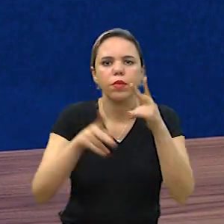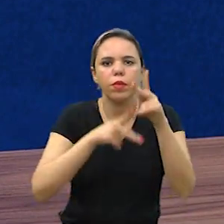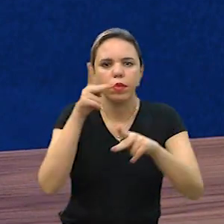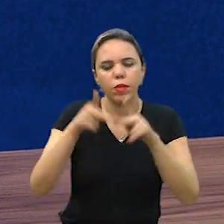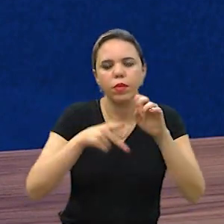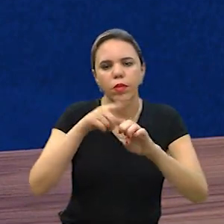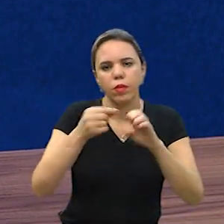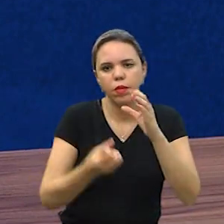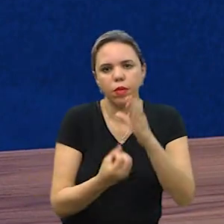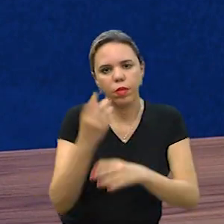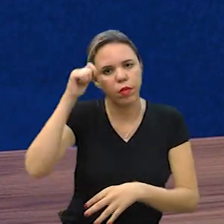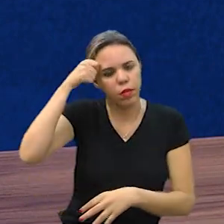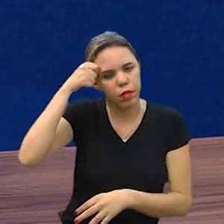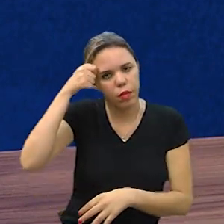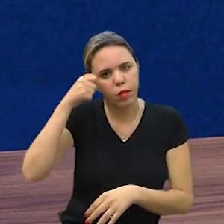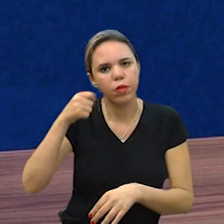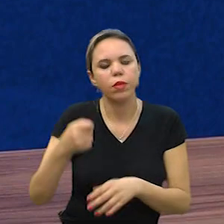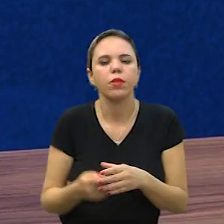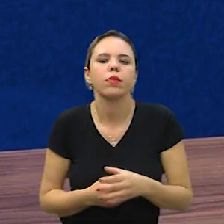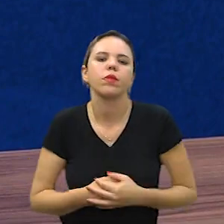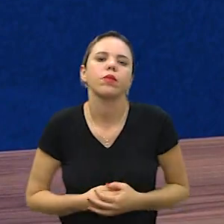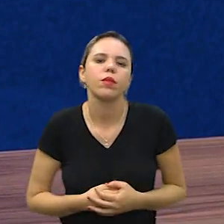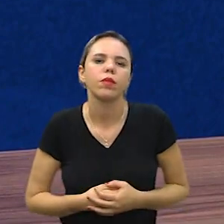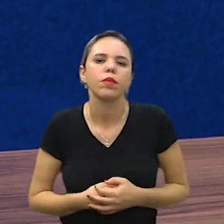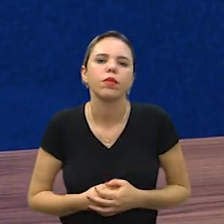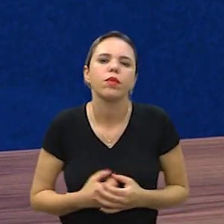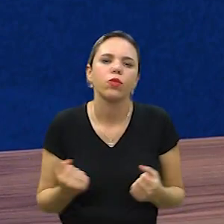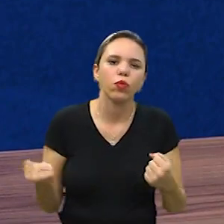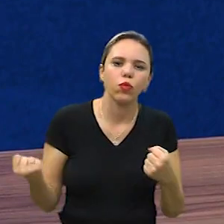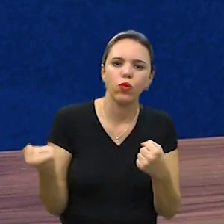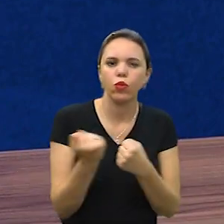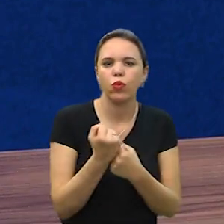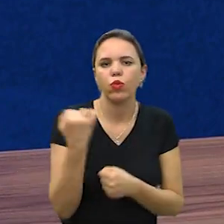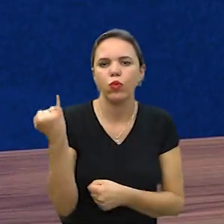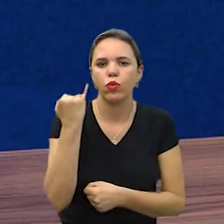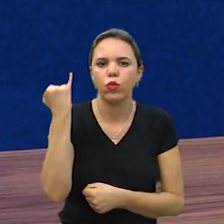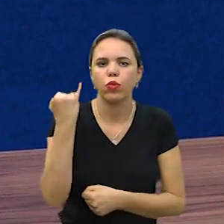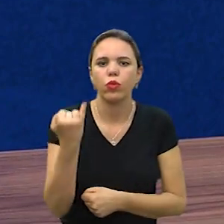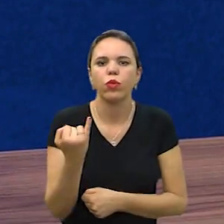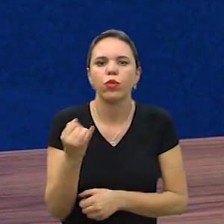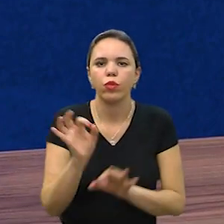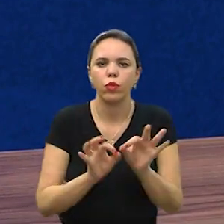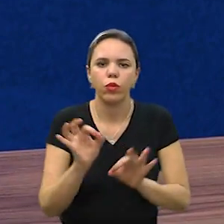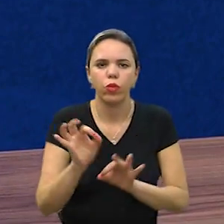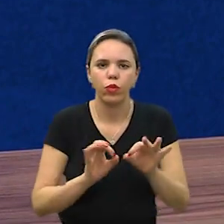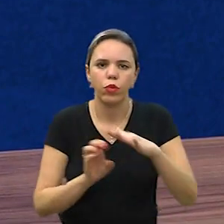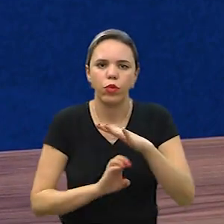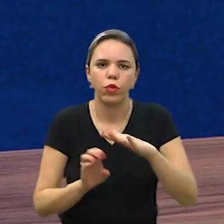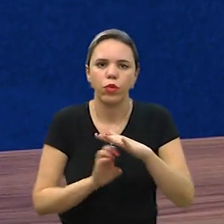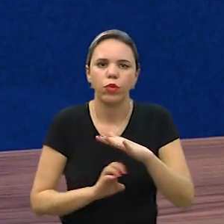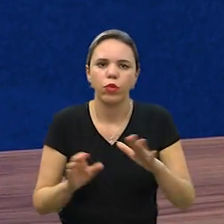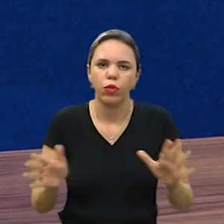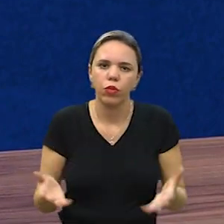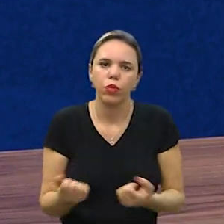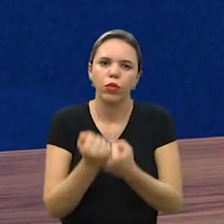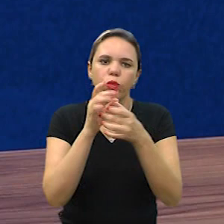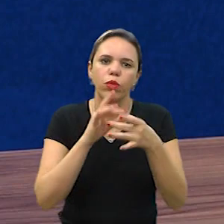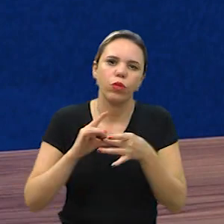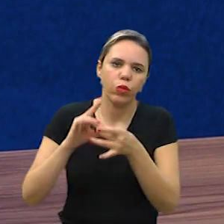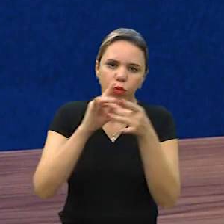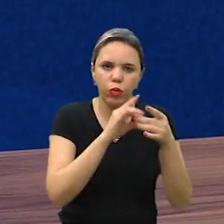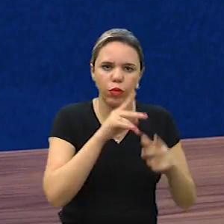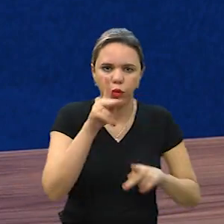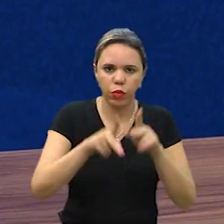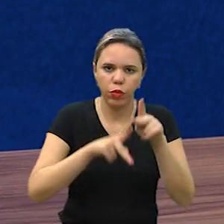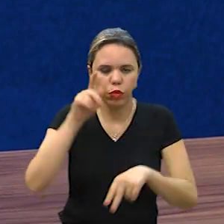ao afroempreendedorismo, que se constitui como ferramenta substantiva para a organização e o